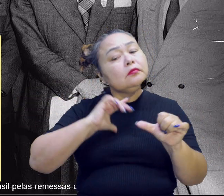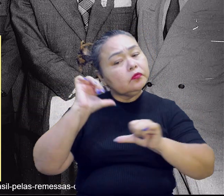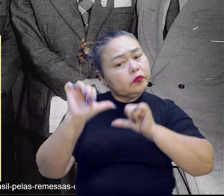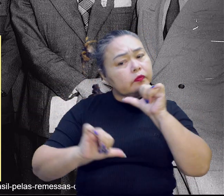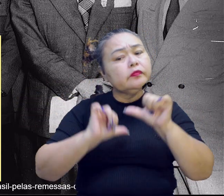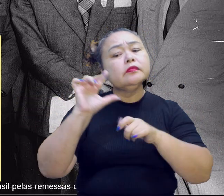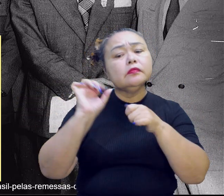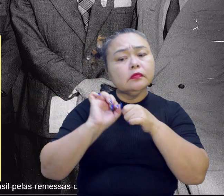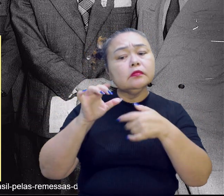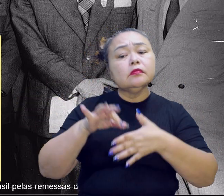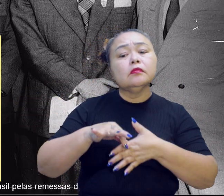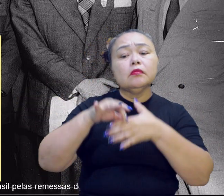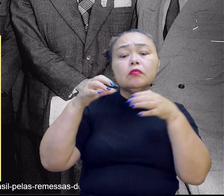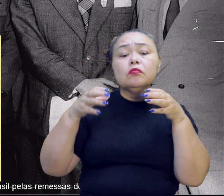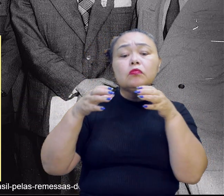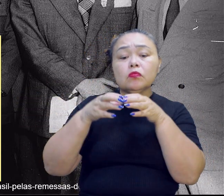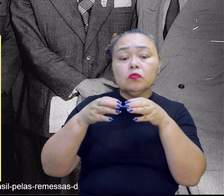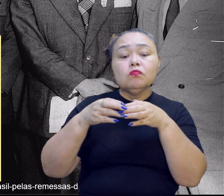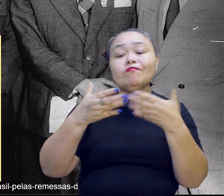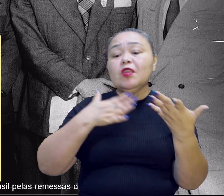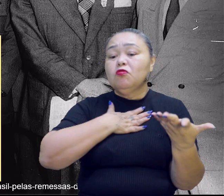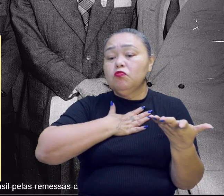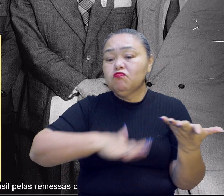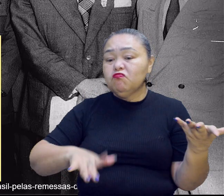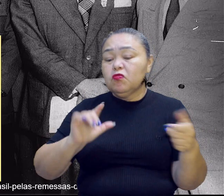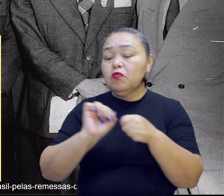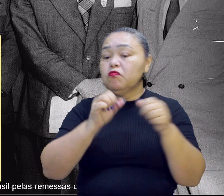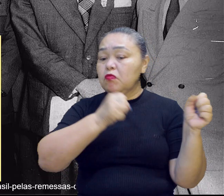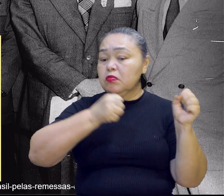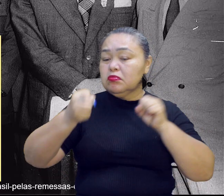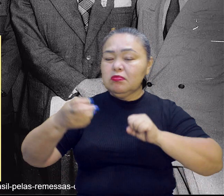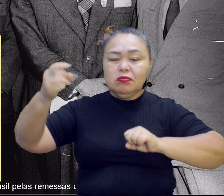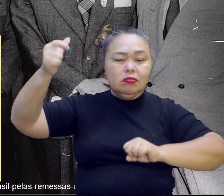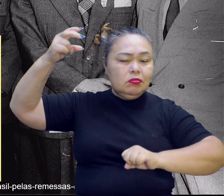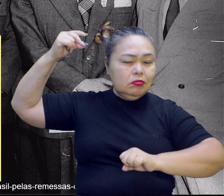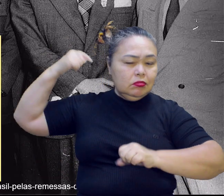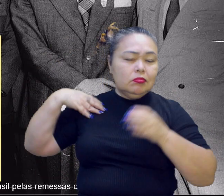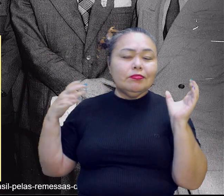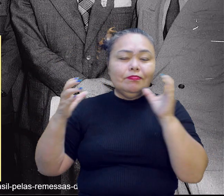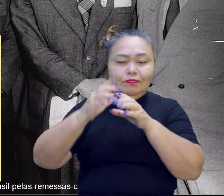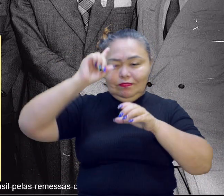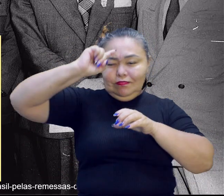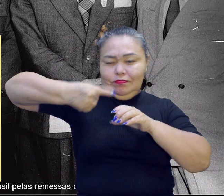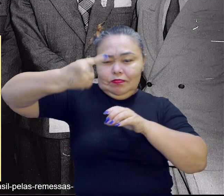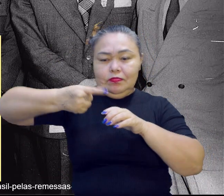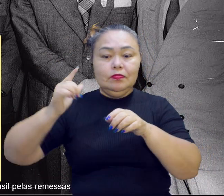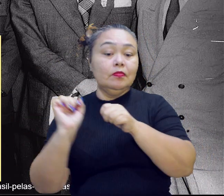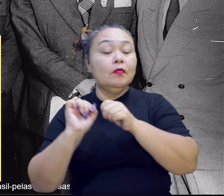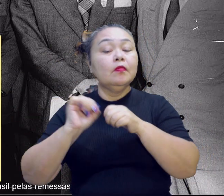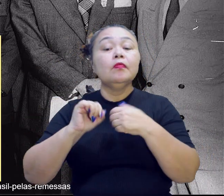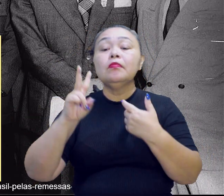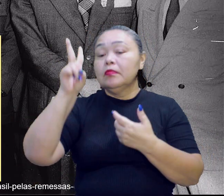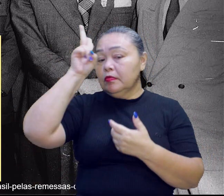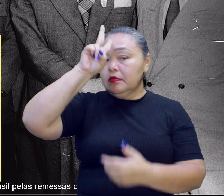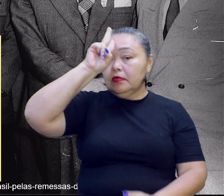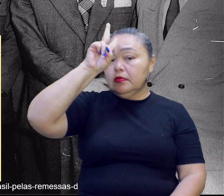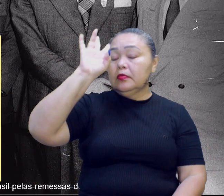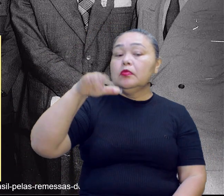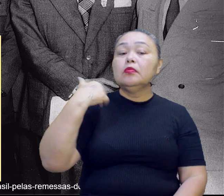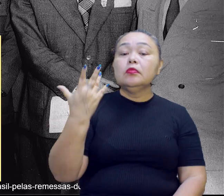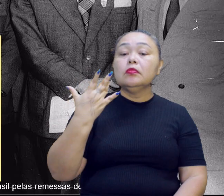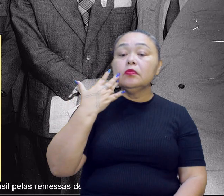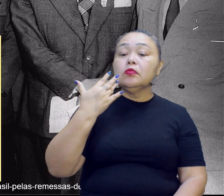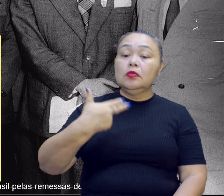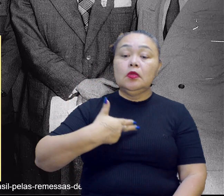política liderada por grupos insatisfeitos com o poder das antigas oligarquias. Então, só para relembrar,